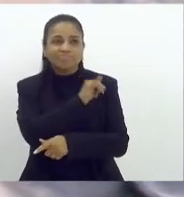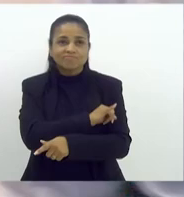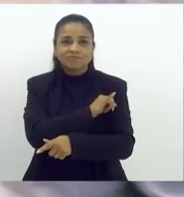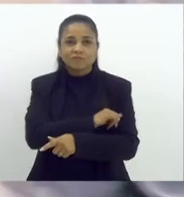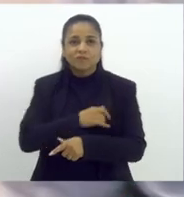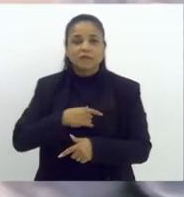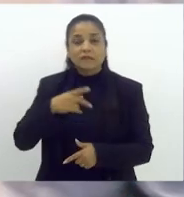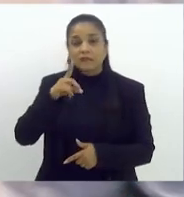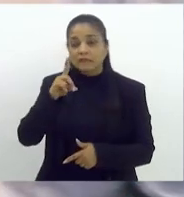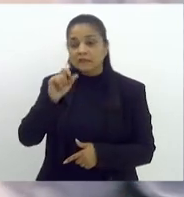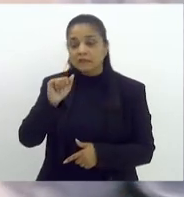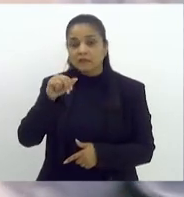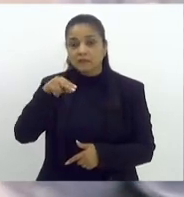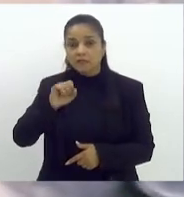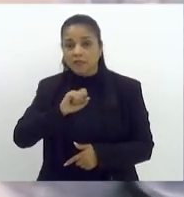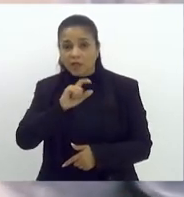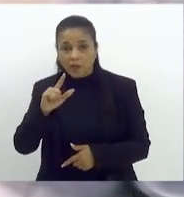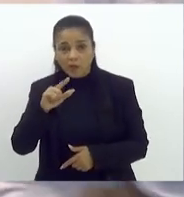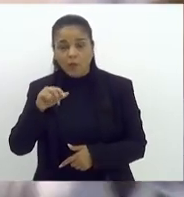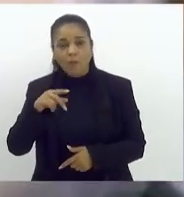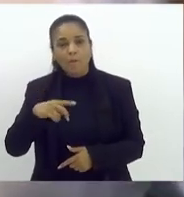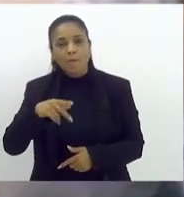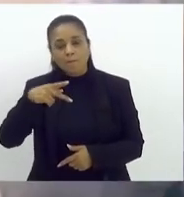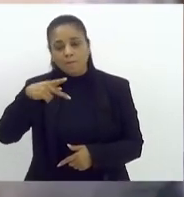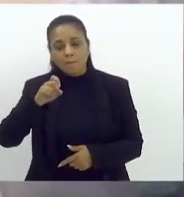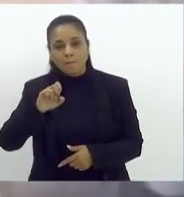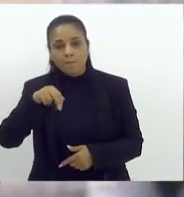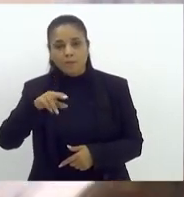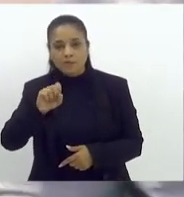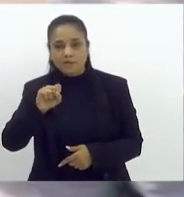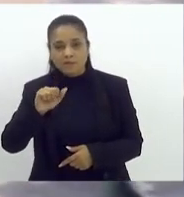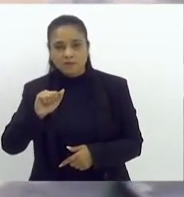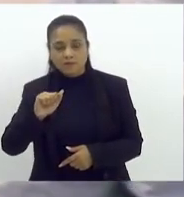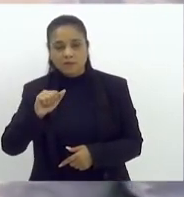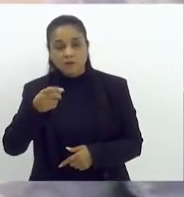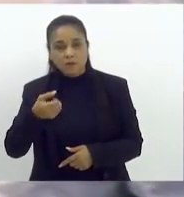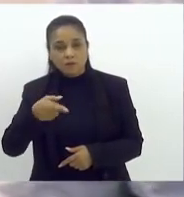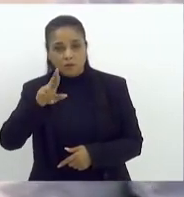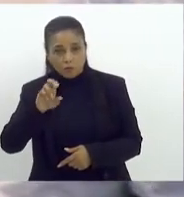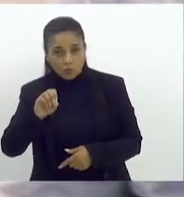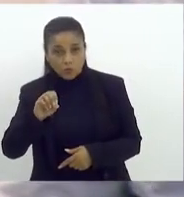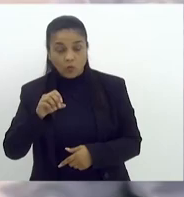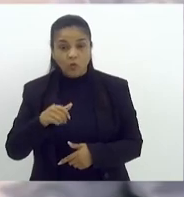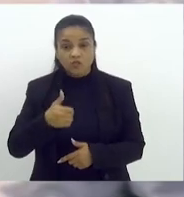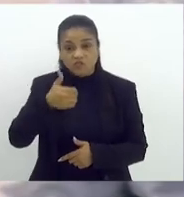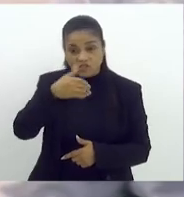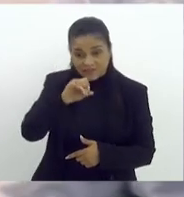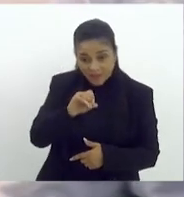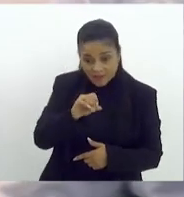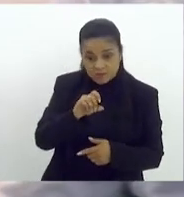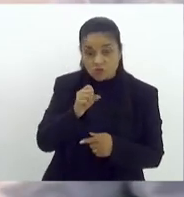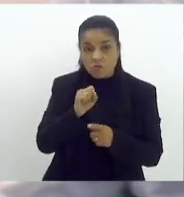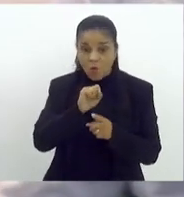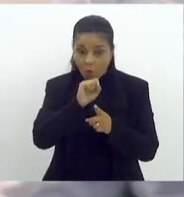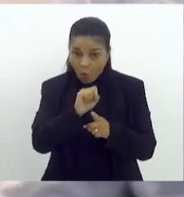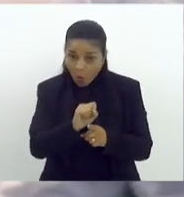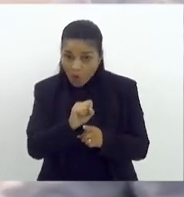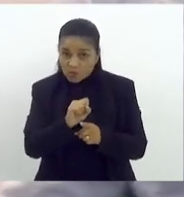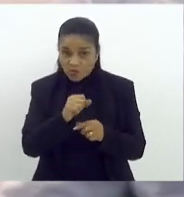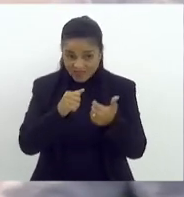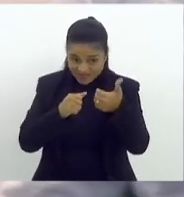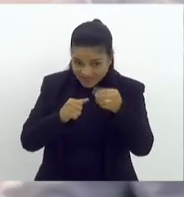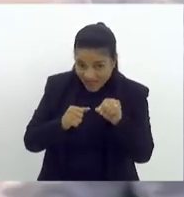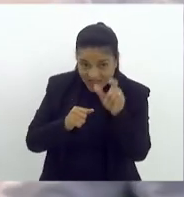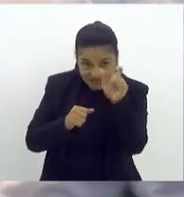e o MV Bill hoje dos 10 artistas que fazem sucesso 8 saíram das rodas culturais